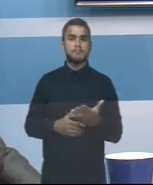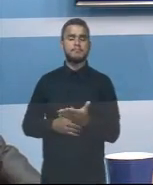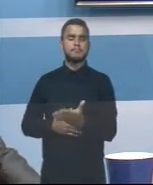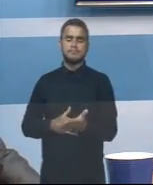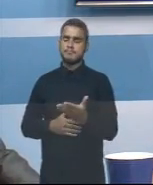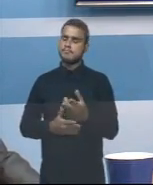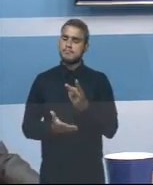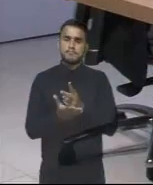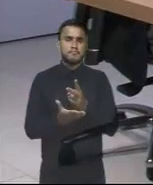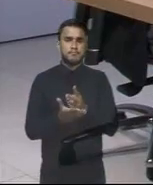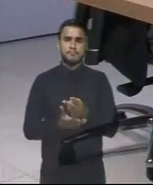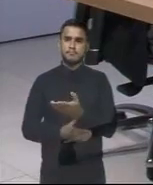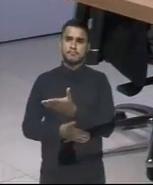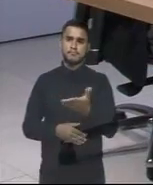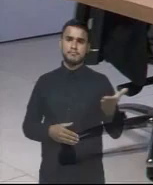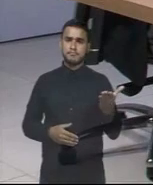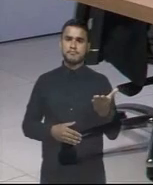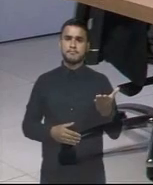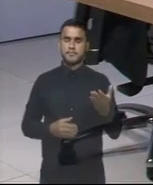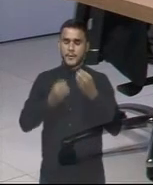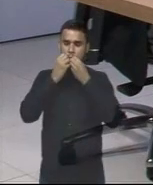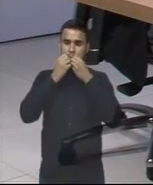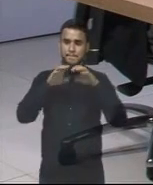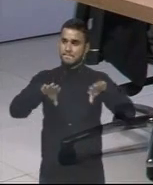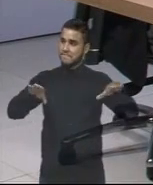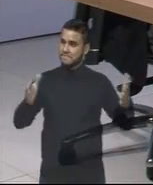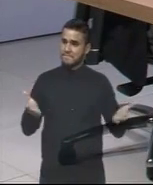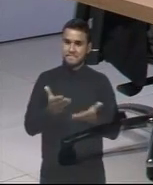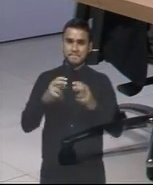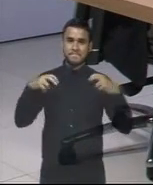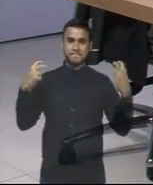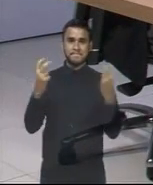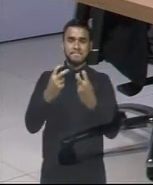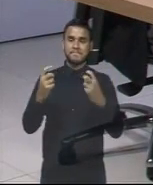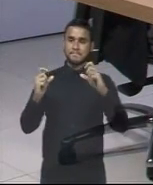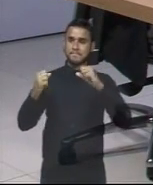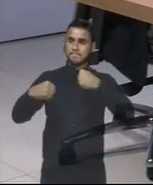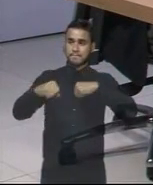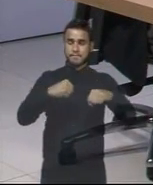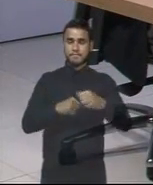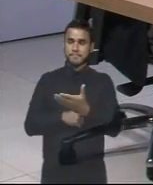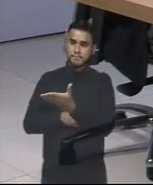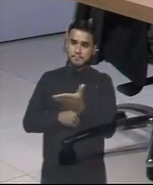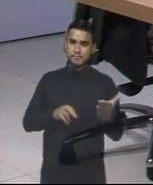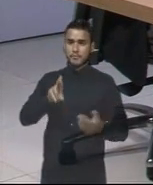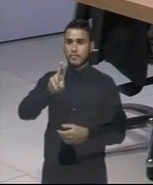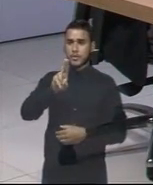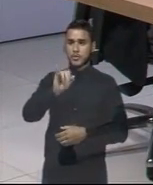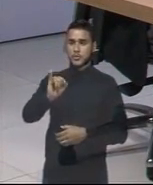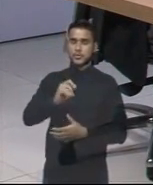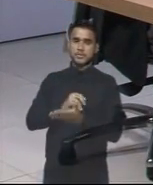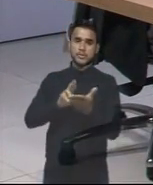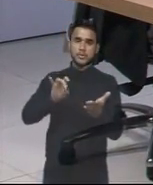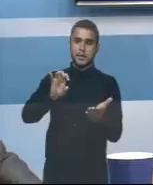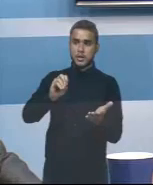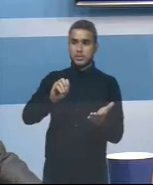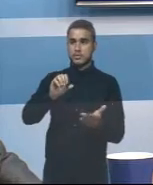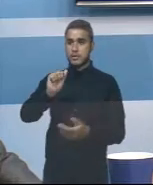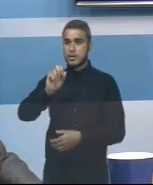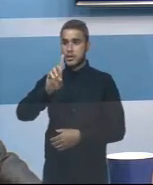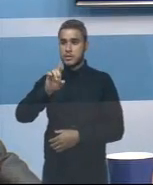sempre seleta, valorosa mesa de debatedores, professores Roberto Martins Rodrigues, Alder Teixeira e Rui Martins